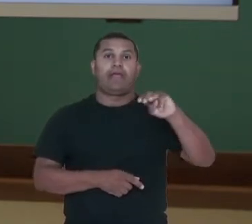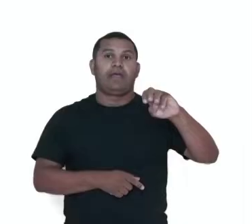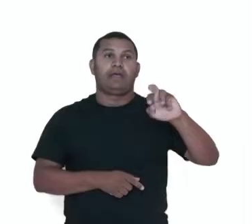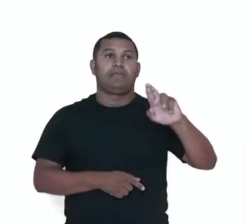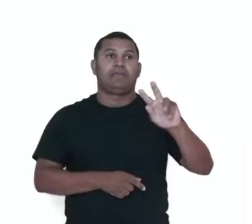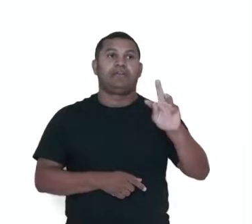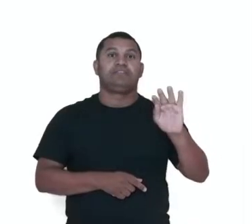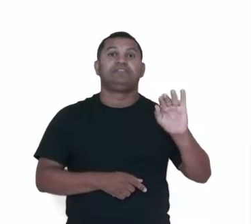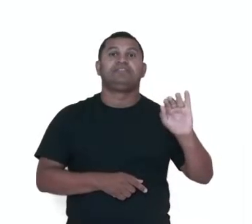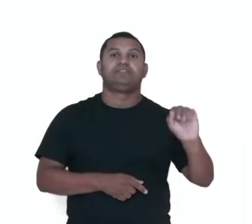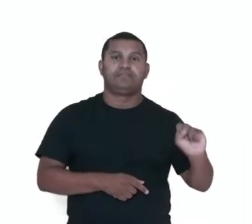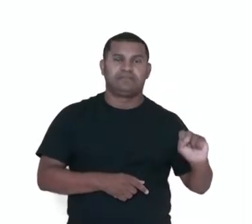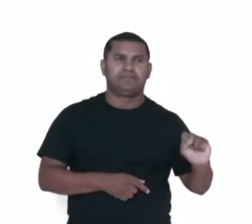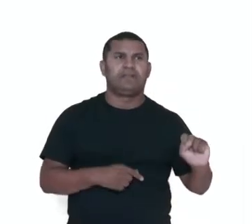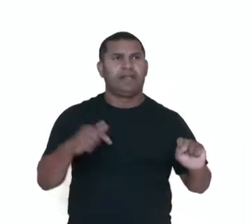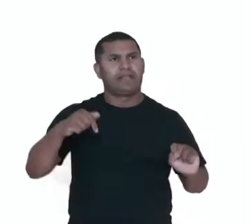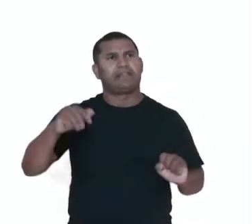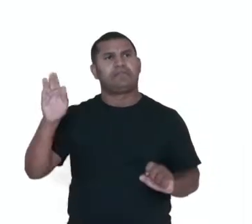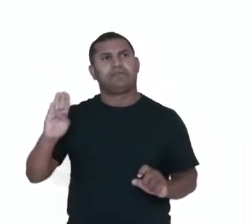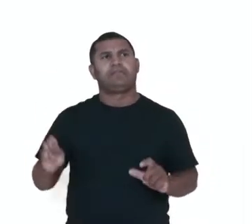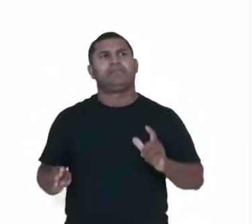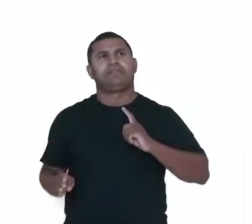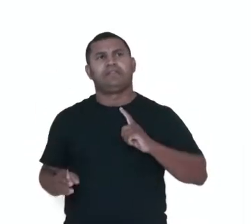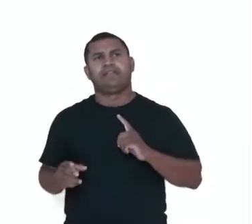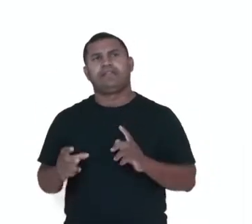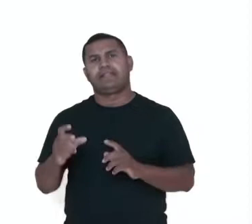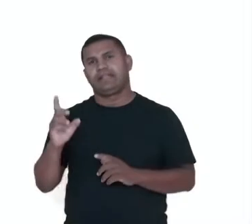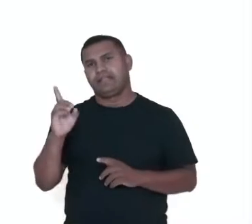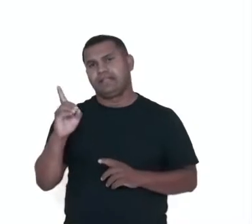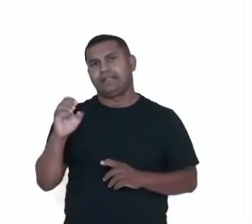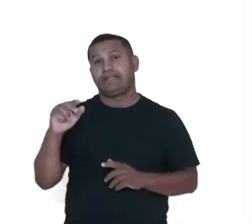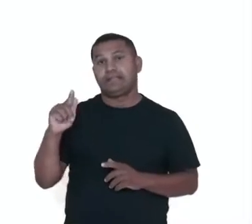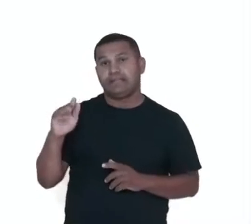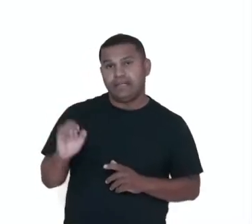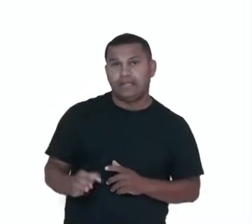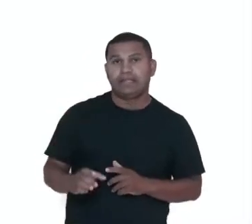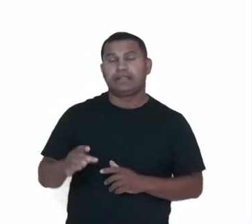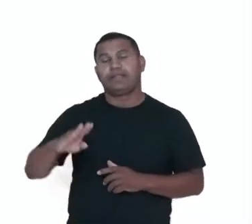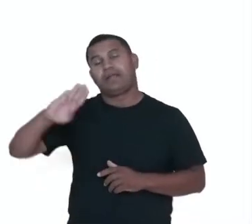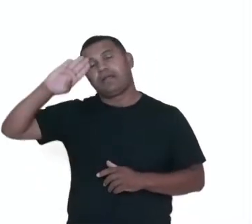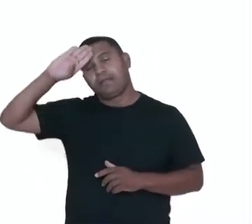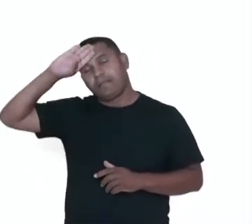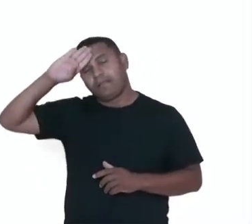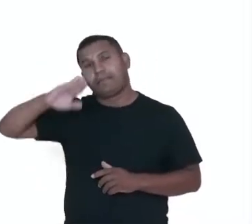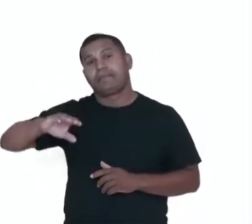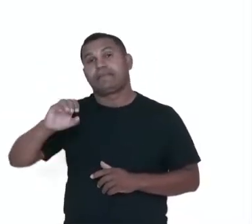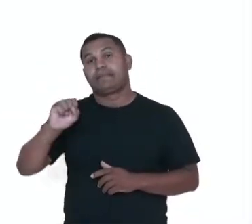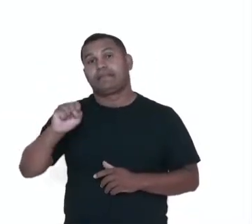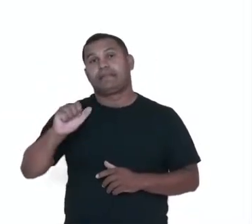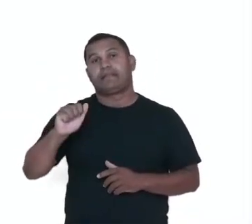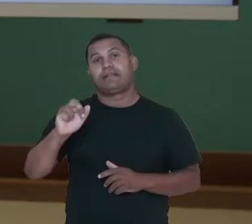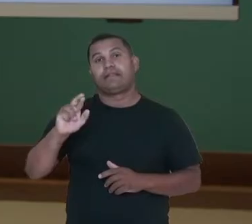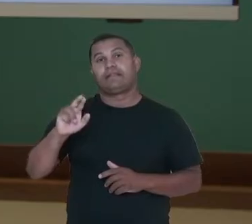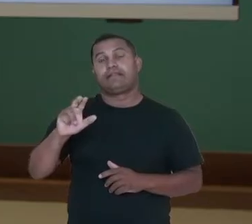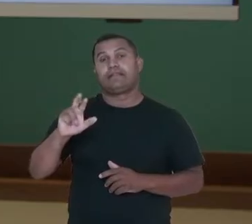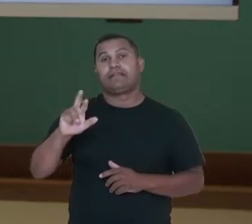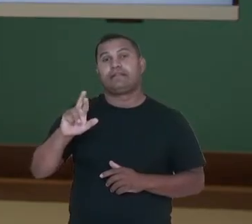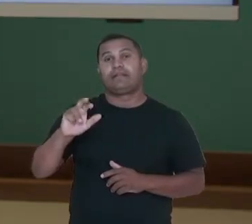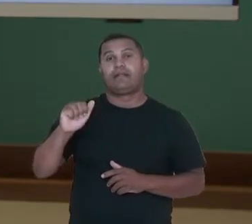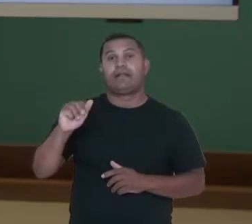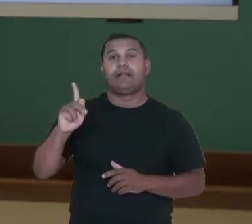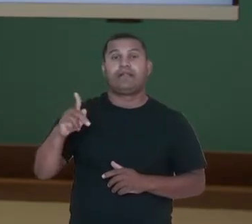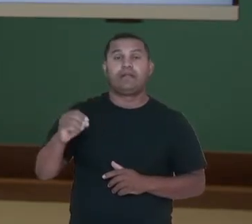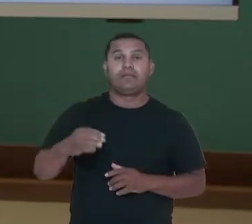cólera, leishmaniose, o sarampo, uma doença reemergente também. Por que ela ressurge? Por que ela